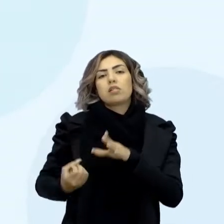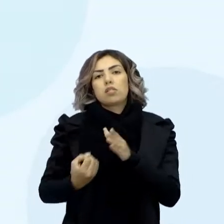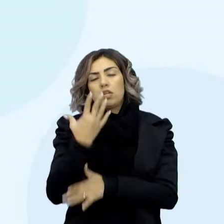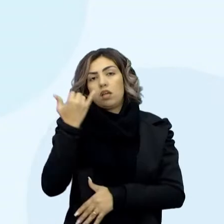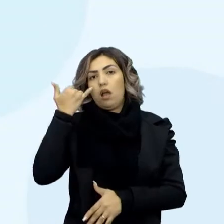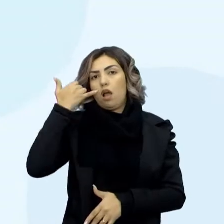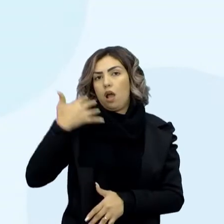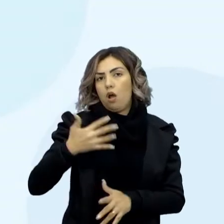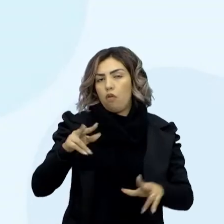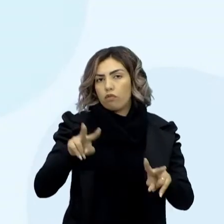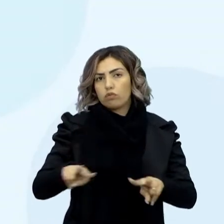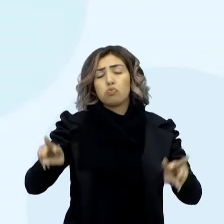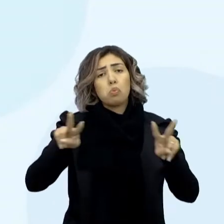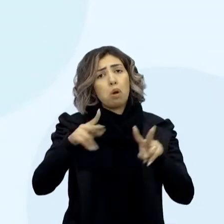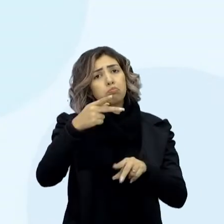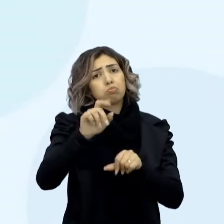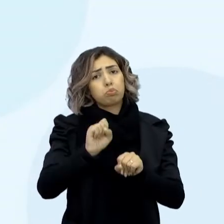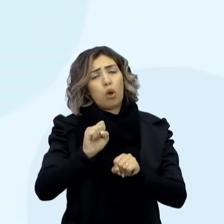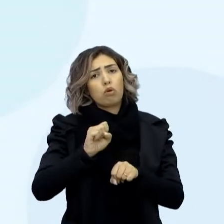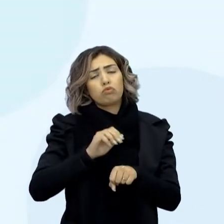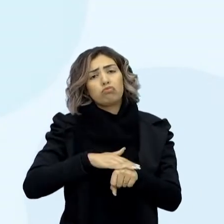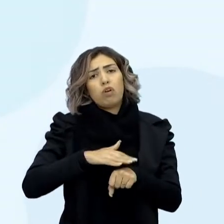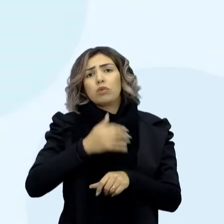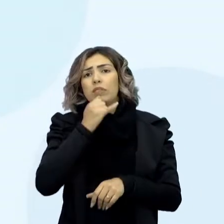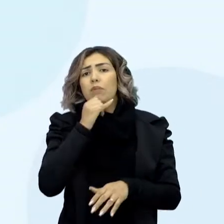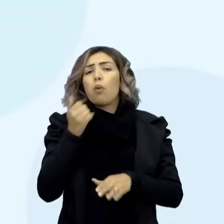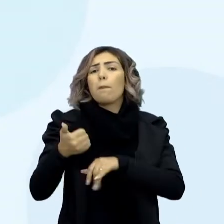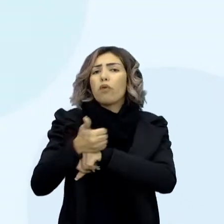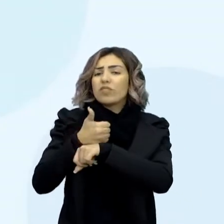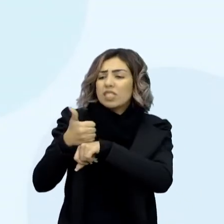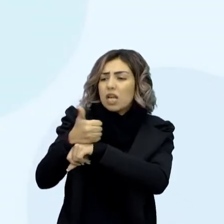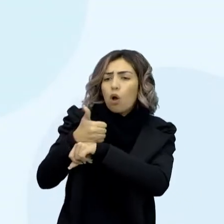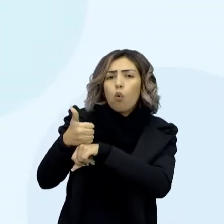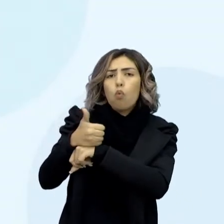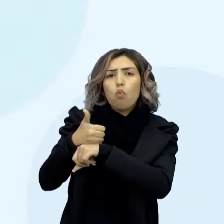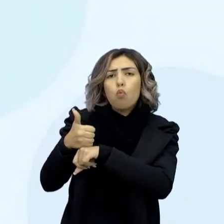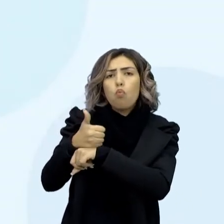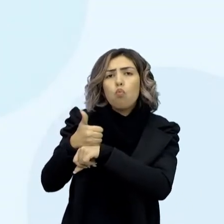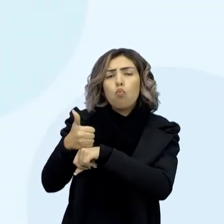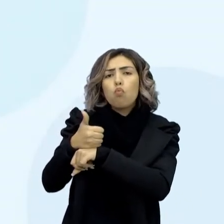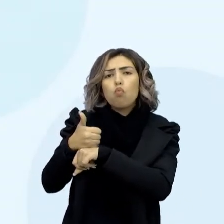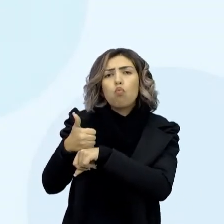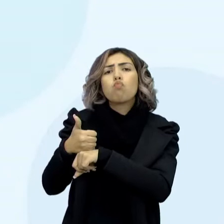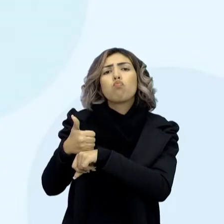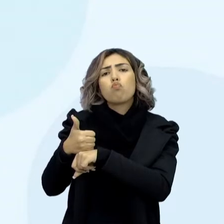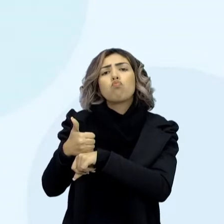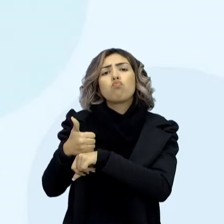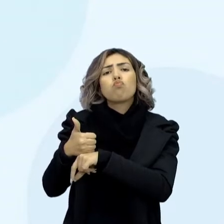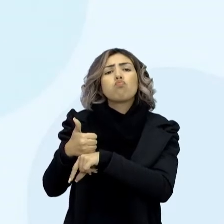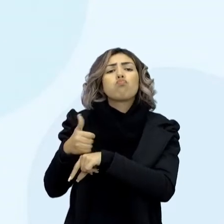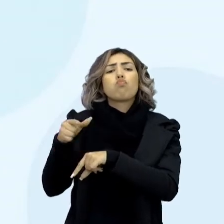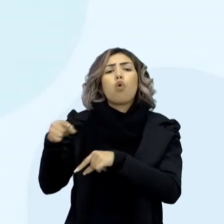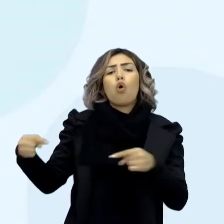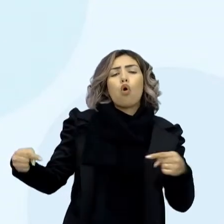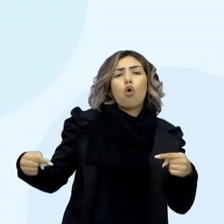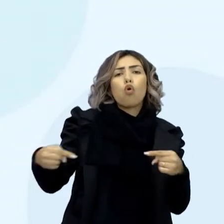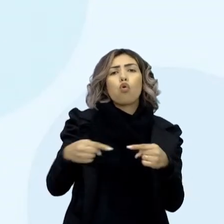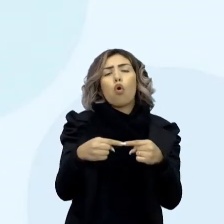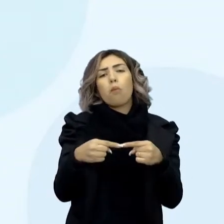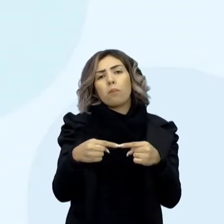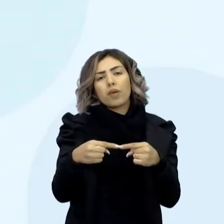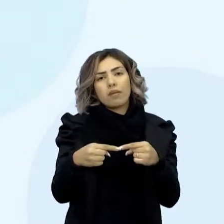por exemplo, vocês podem começar a pesquisar que profissões que se conectam com o momento de concepção. A gente tem aí